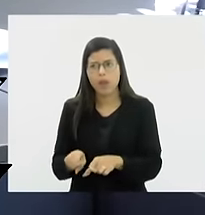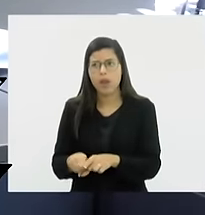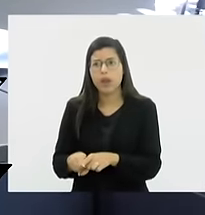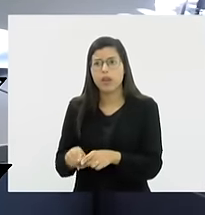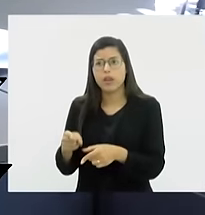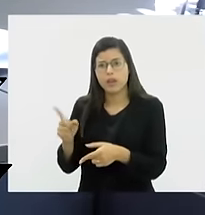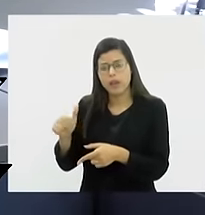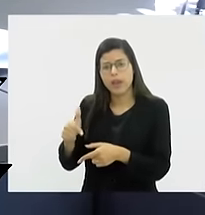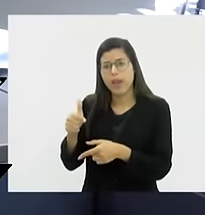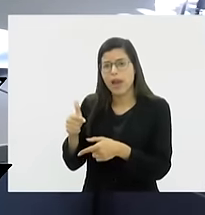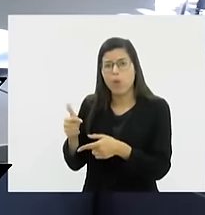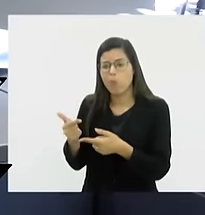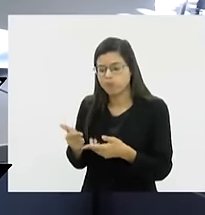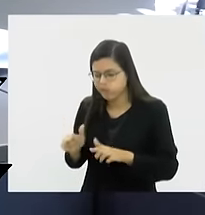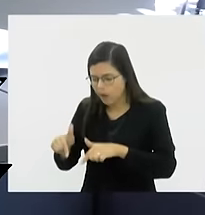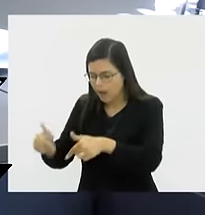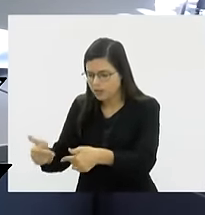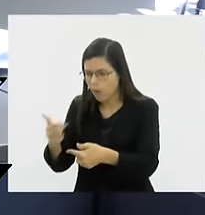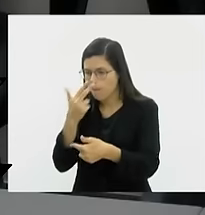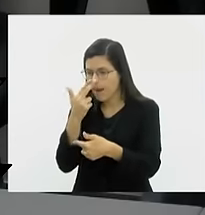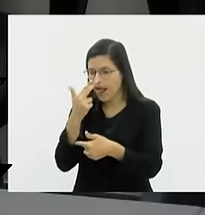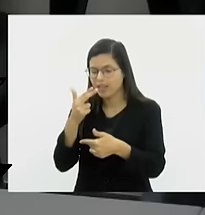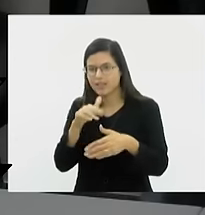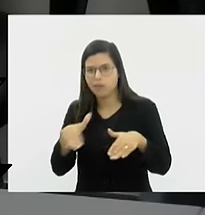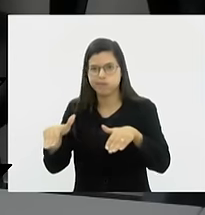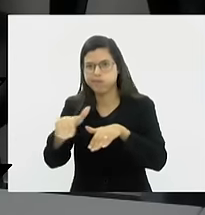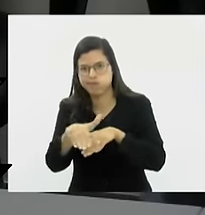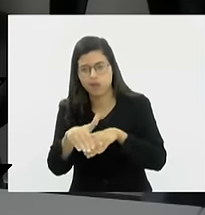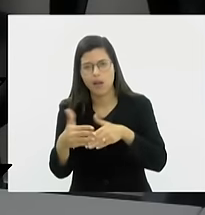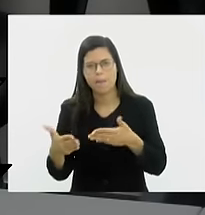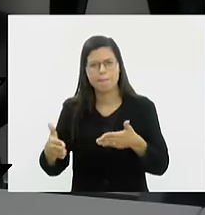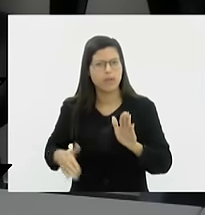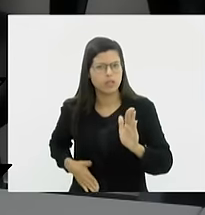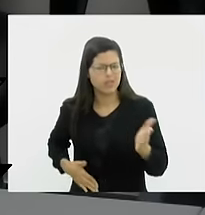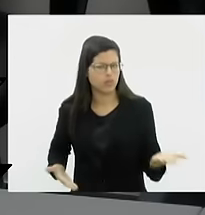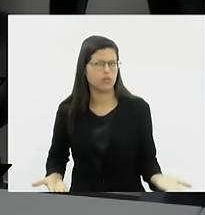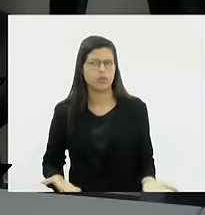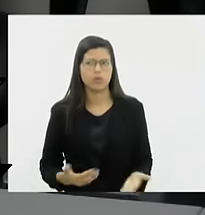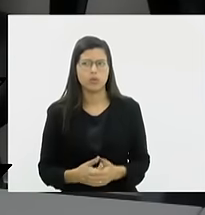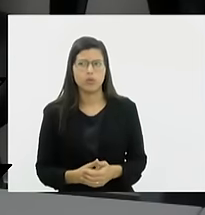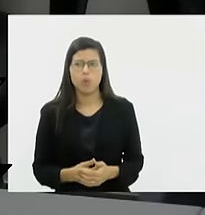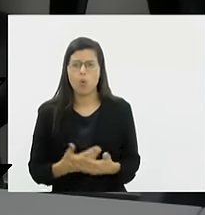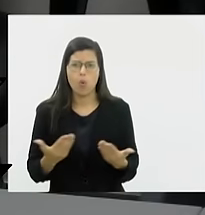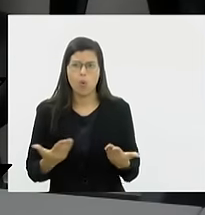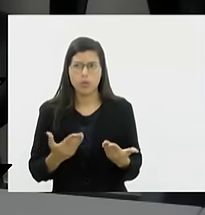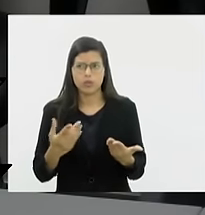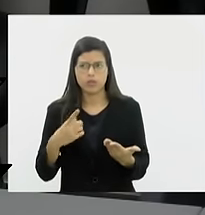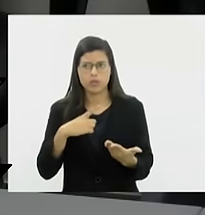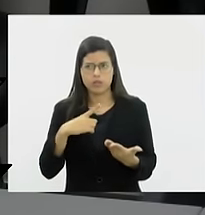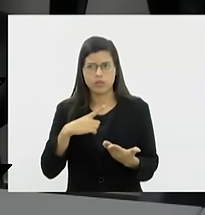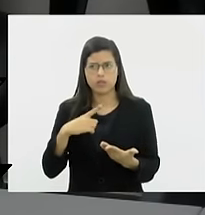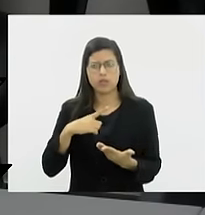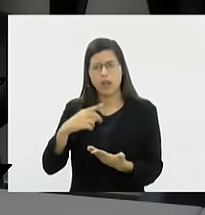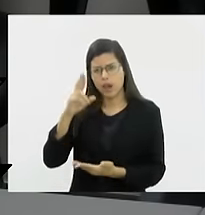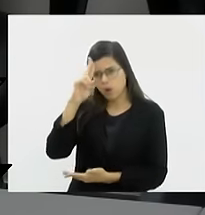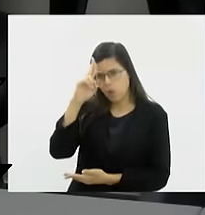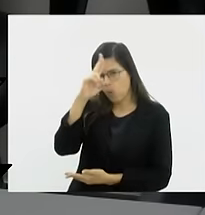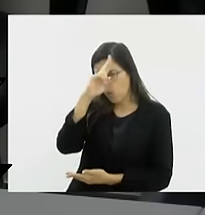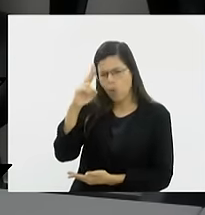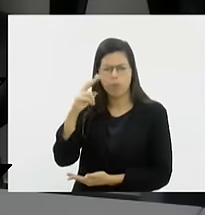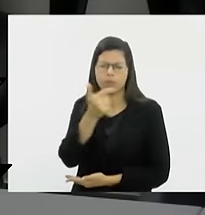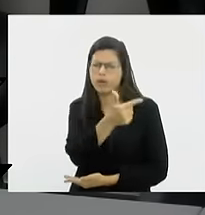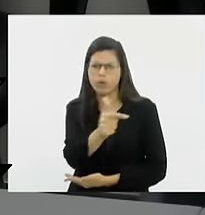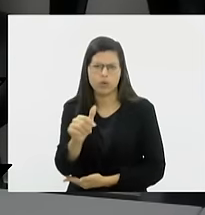fossem bandidos, pô. É por aí. E o desemprego está indo, meu amigo. Hoje, se não tem transporte alternativo, exatamente Uber ou 99, que